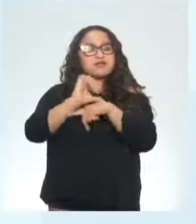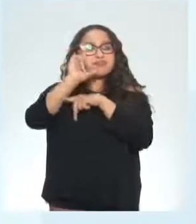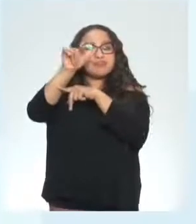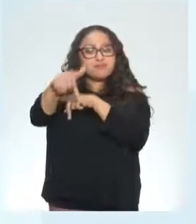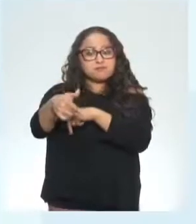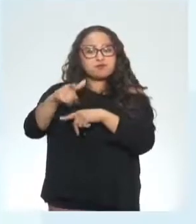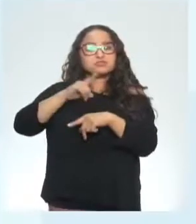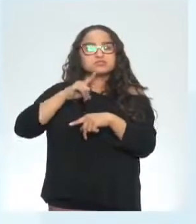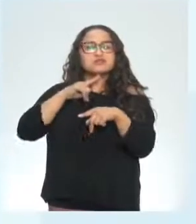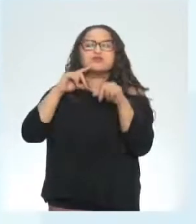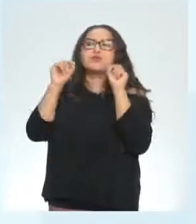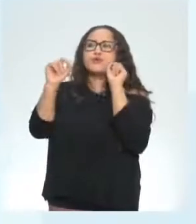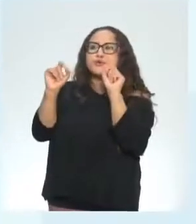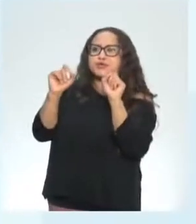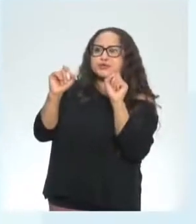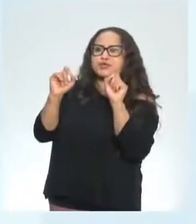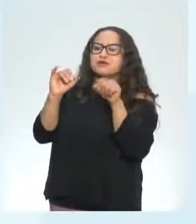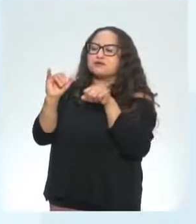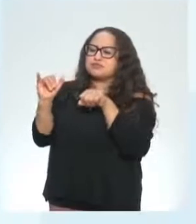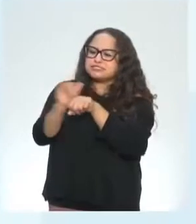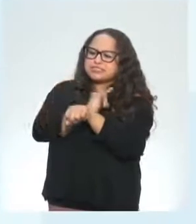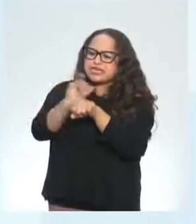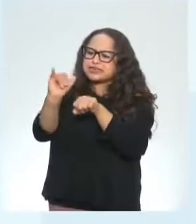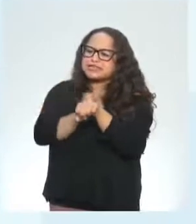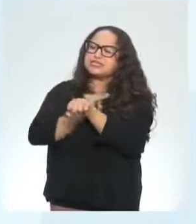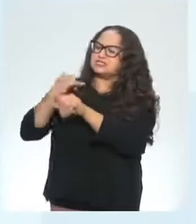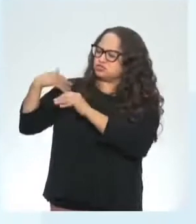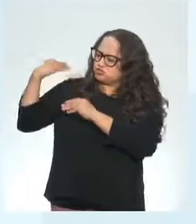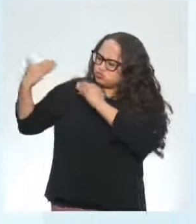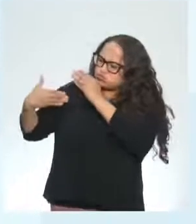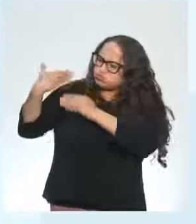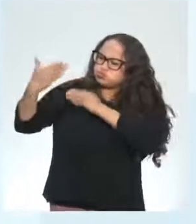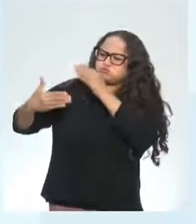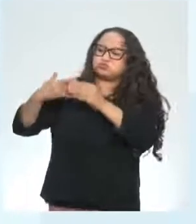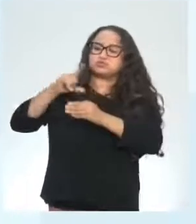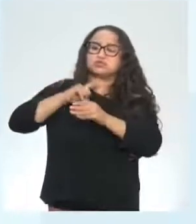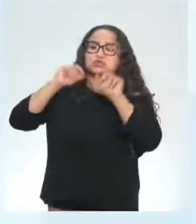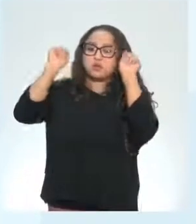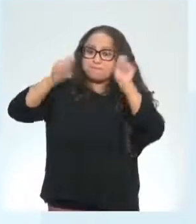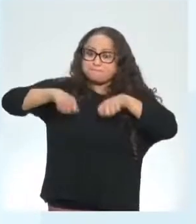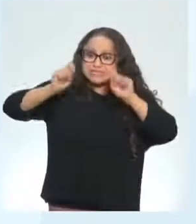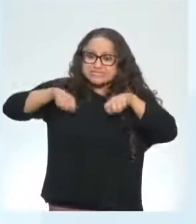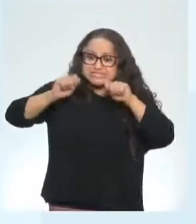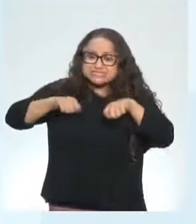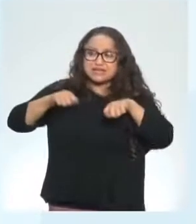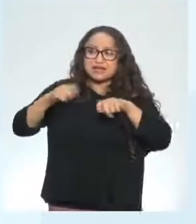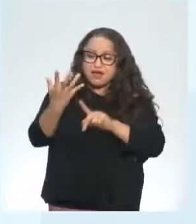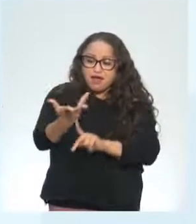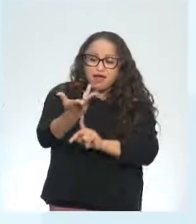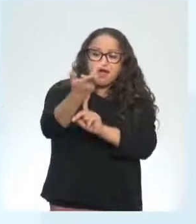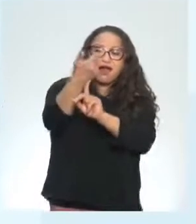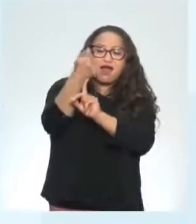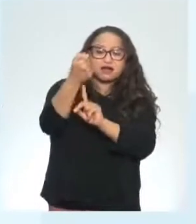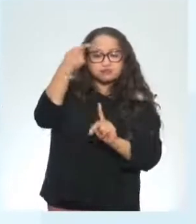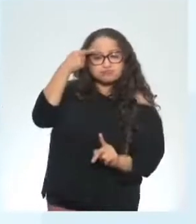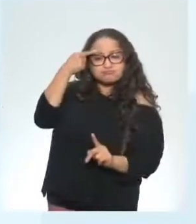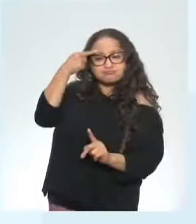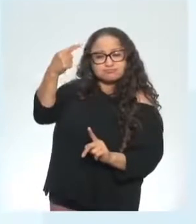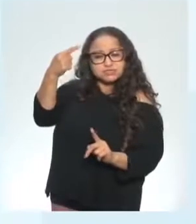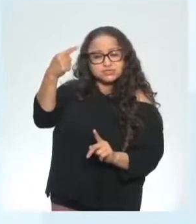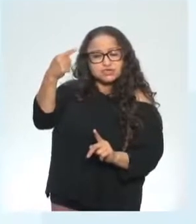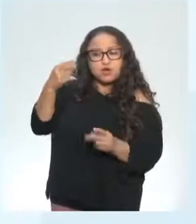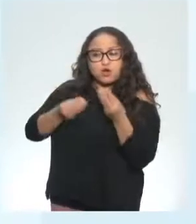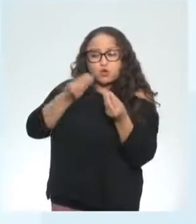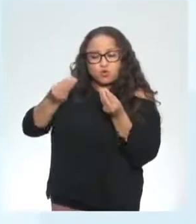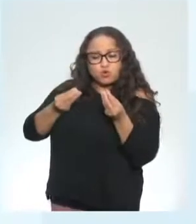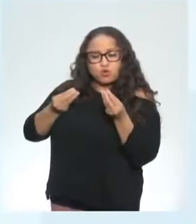seguida, ele vai, através de processos, né, que vão surgir da necessidade de se pensar a arte, ele vai utilizar, então, vários